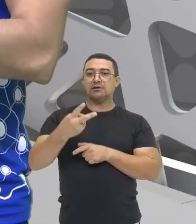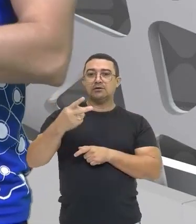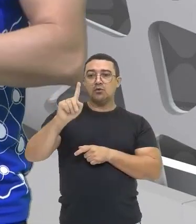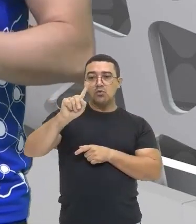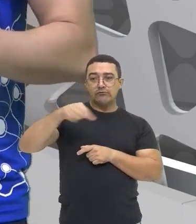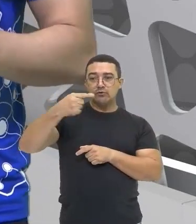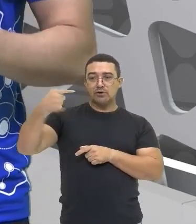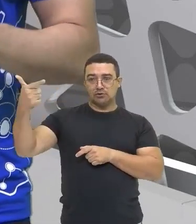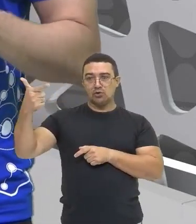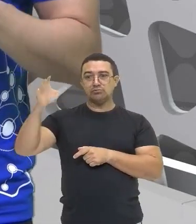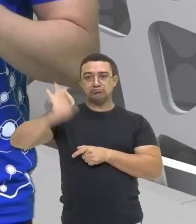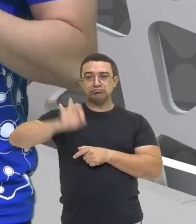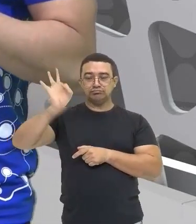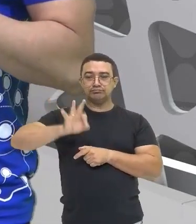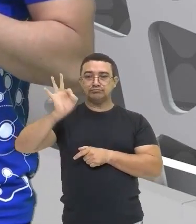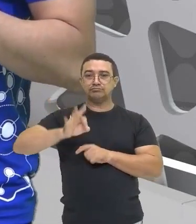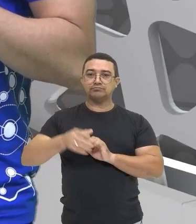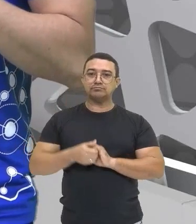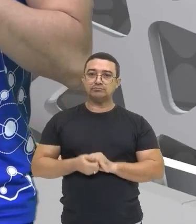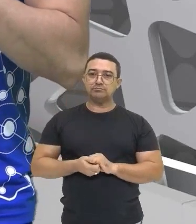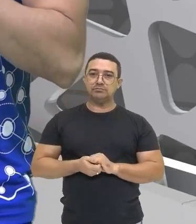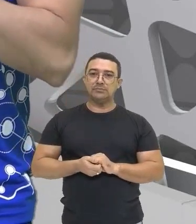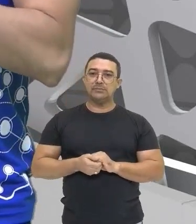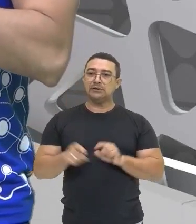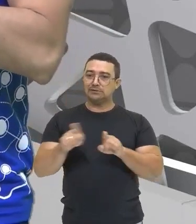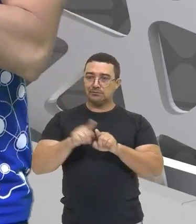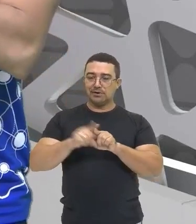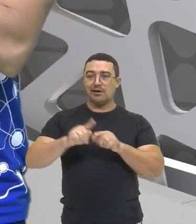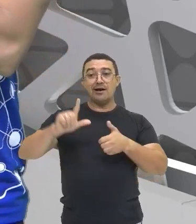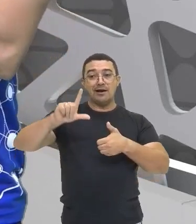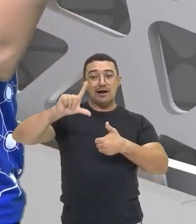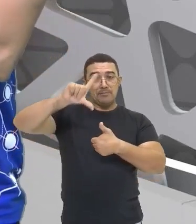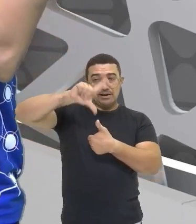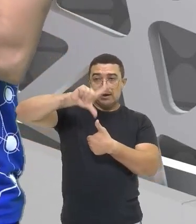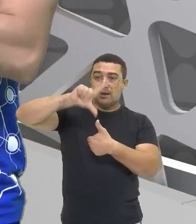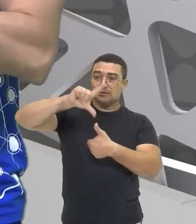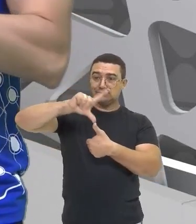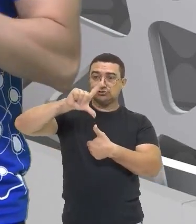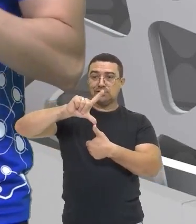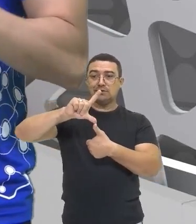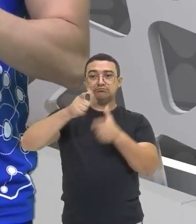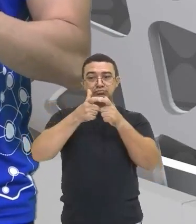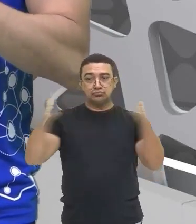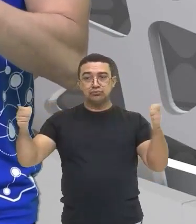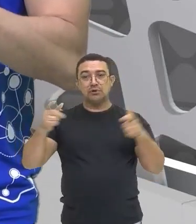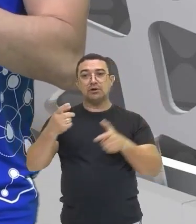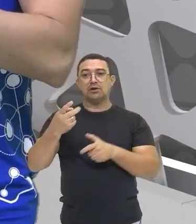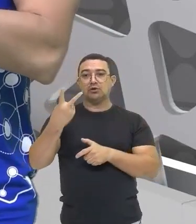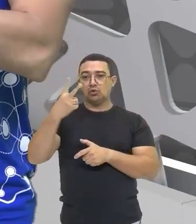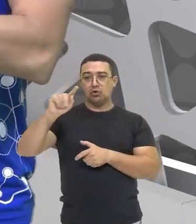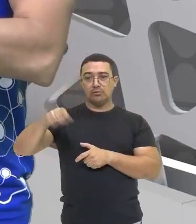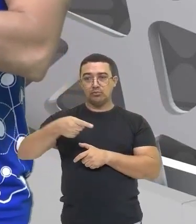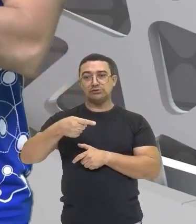1,2%, tá bom? Que a América Latina cresça 2,9%, a Ásia